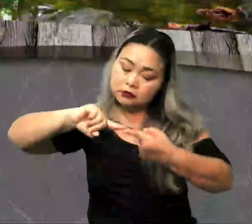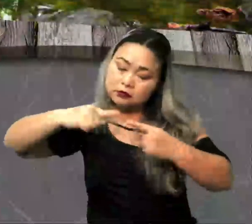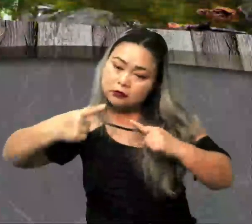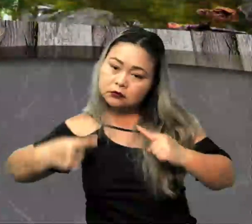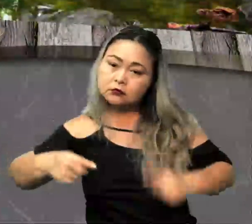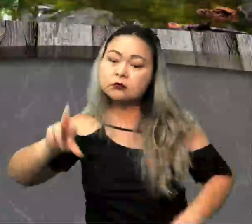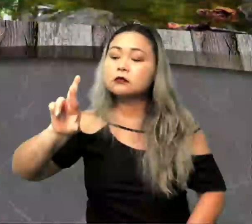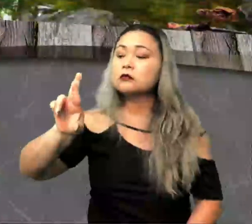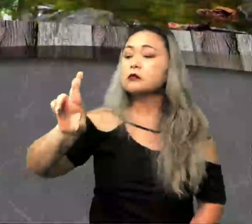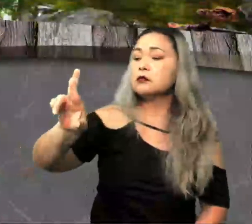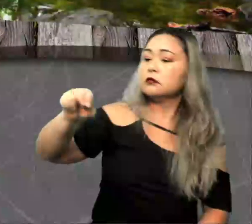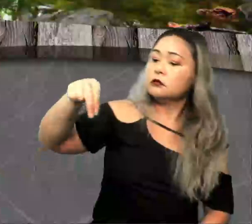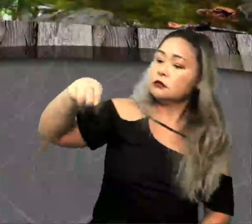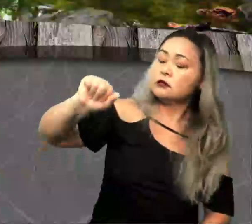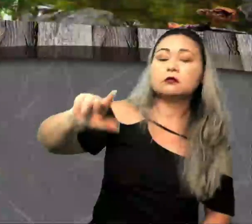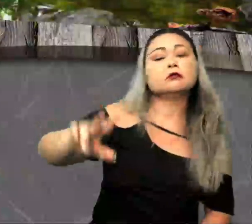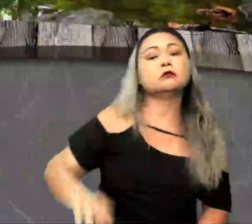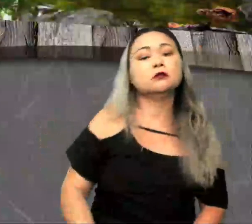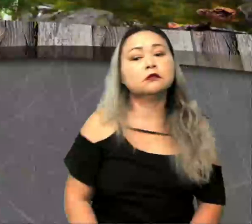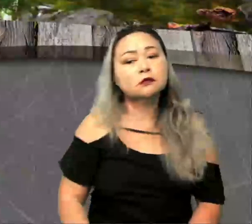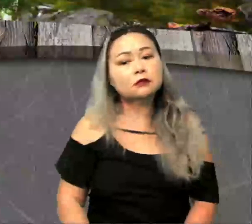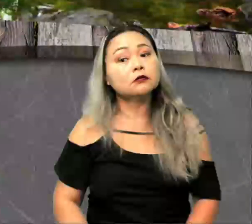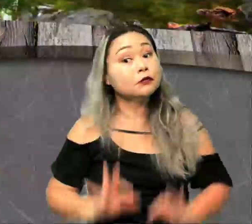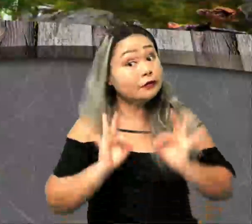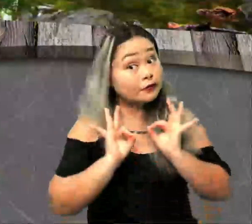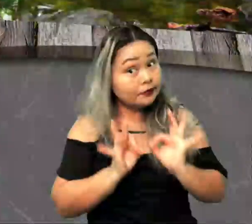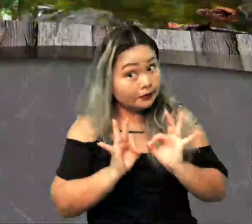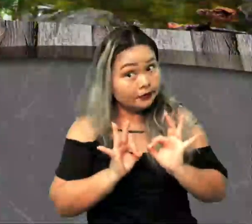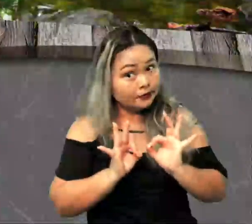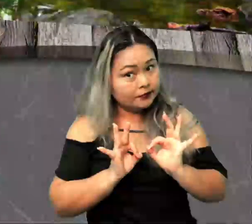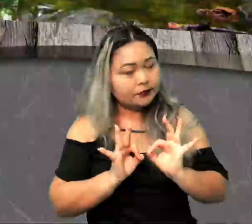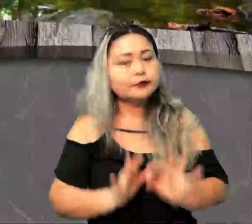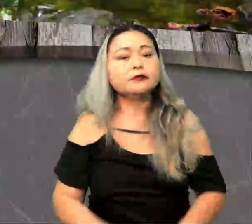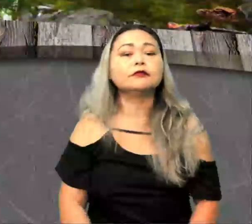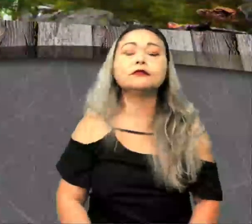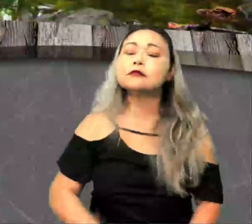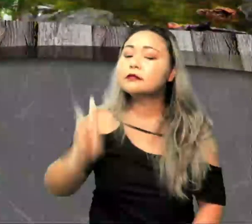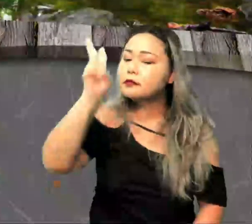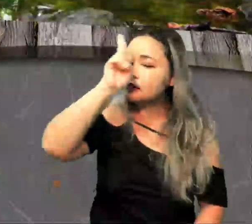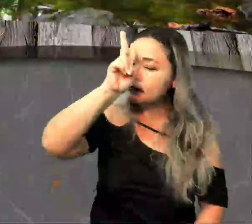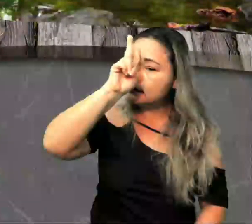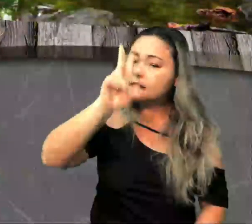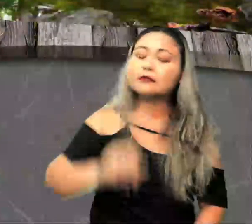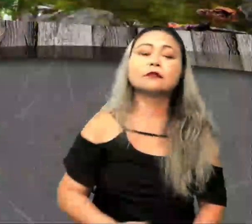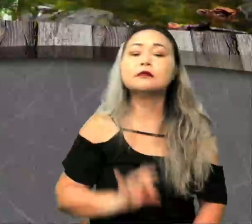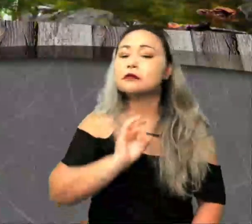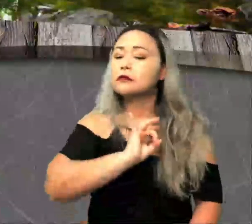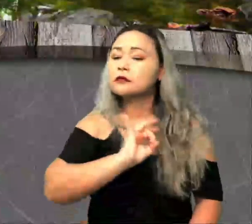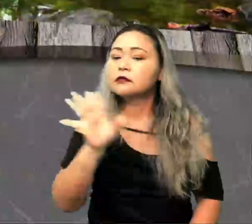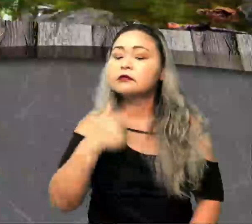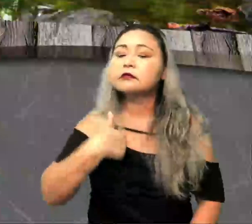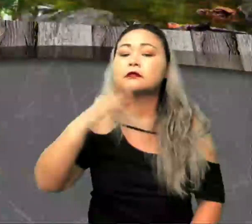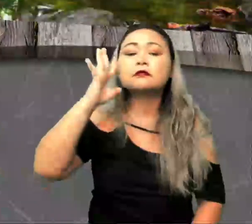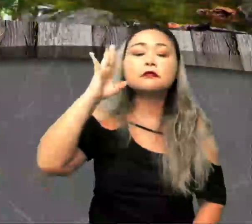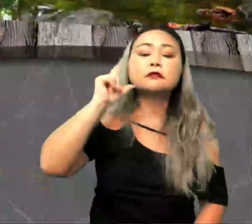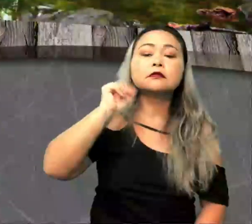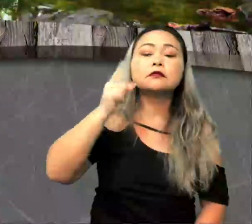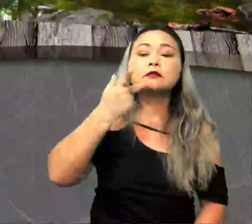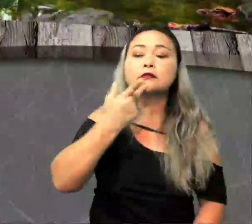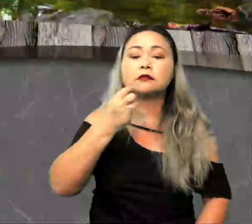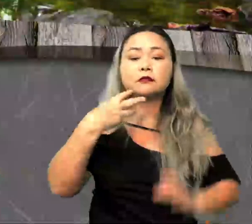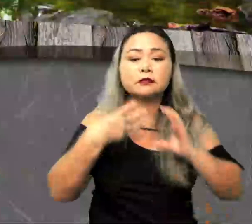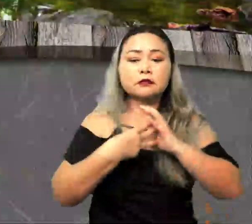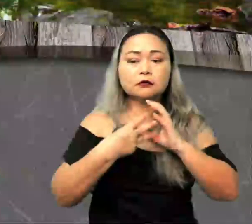RNA, né? Os retrovírus. Tá bom? Só para a gente lembrar disso. Então, a teoria celular diz